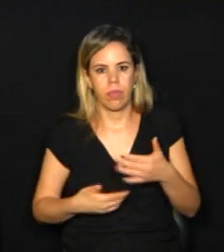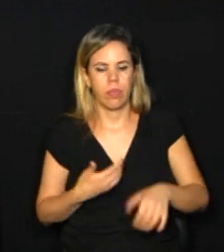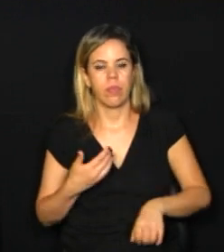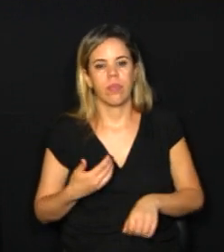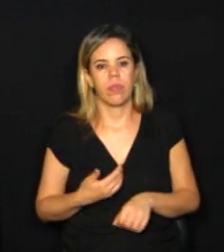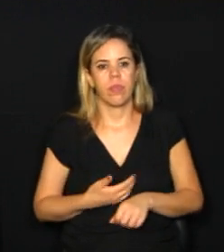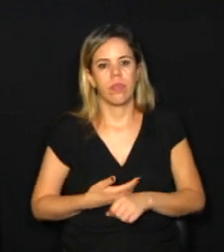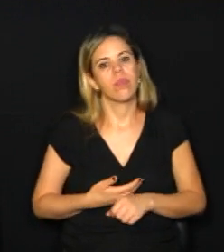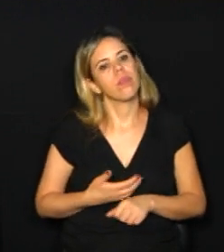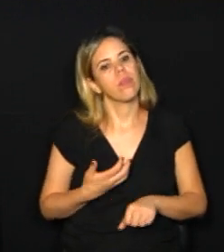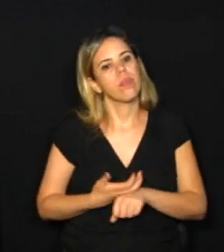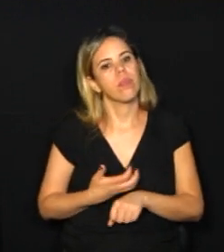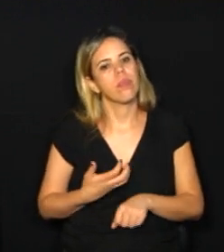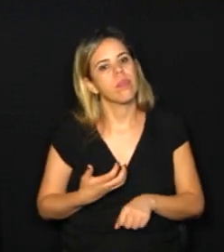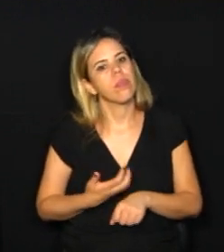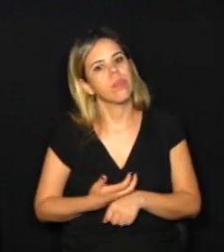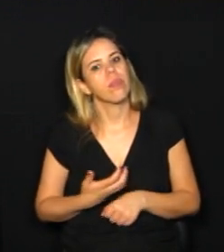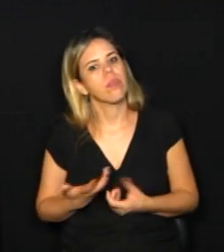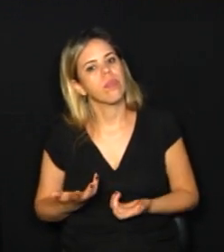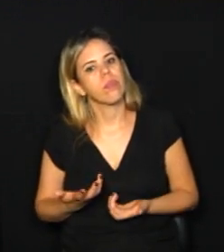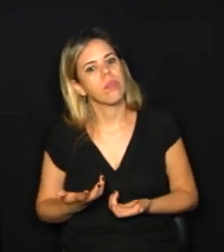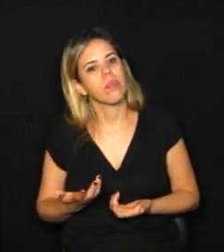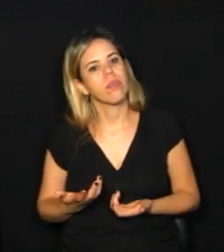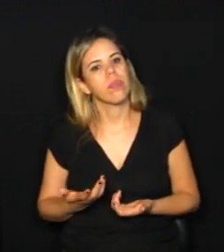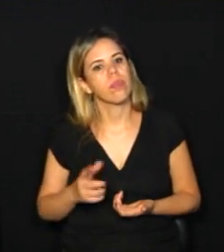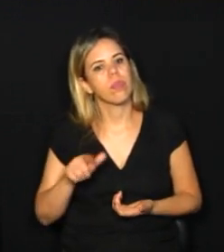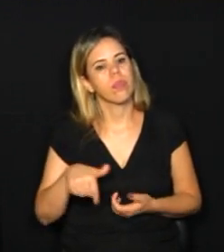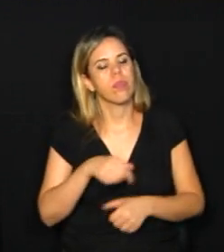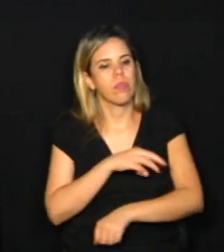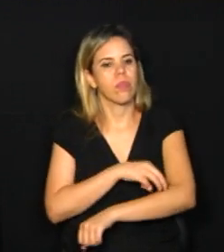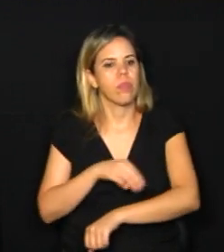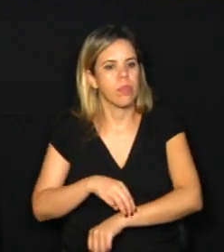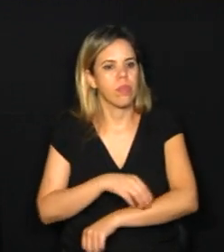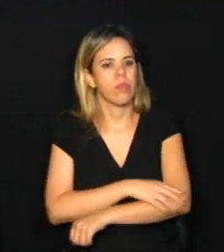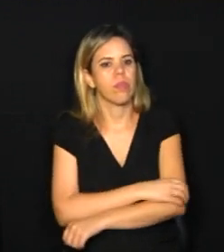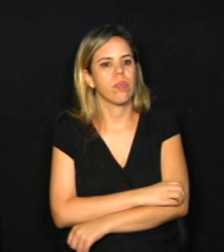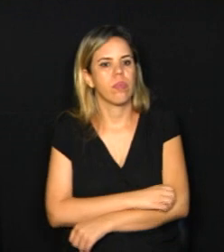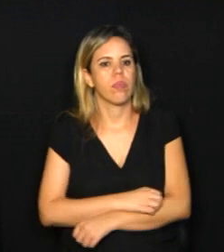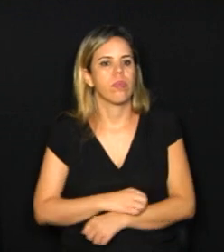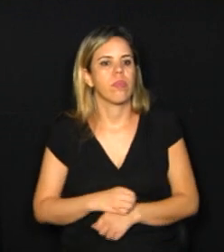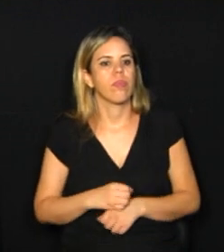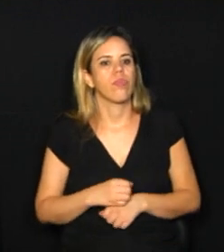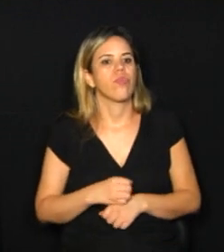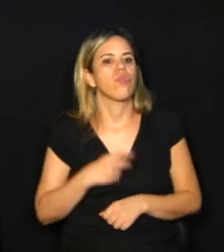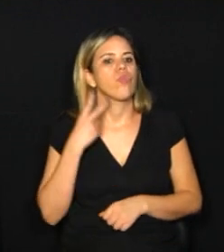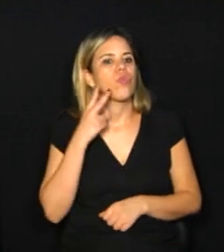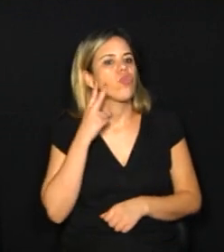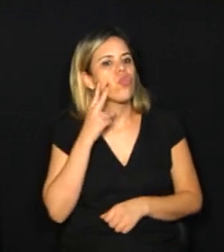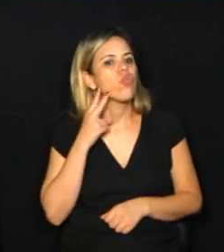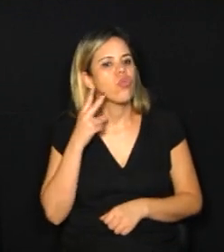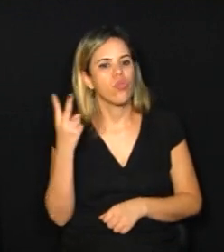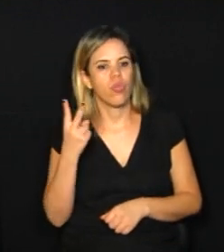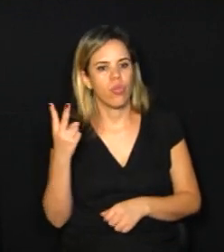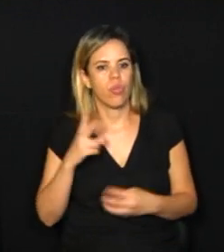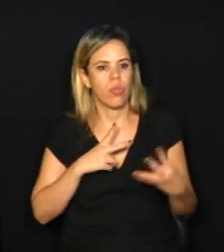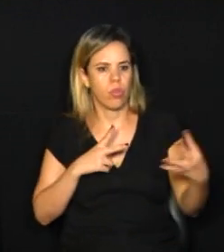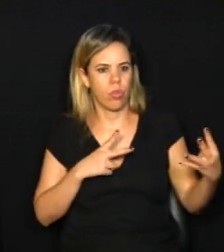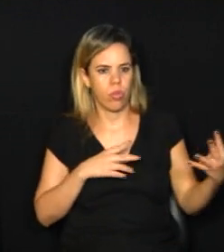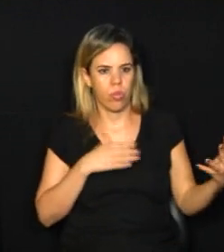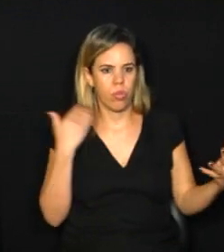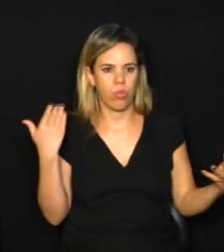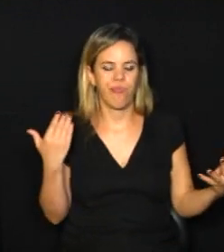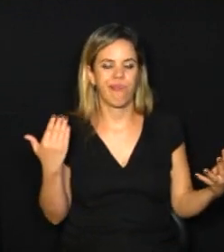aparecem Nova Odessa, Cosmópolis, depois de Cosmópolis, Montemor e Vinhedo, que as duas têm